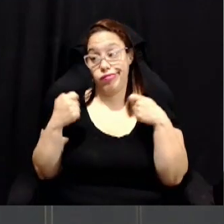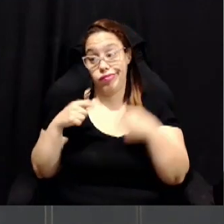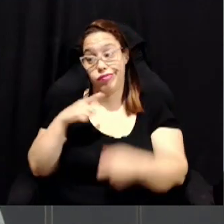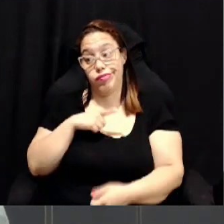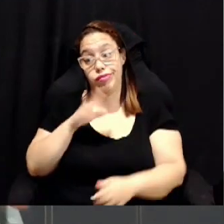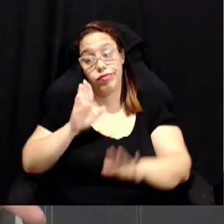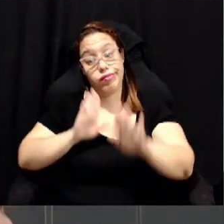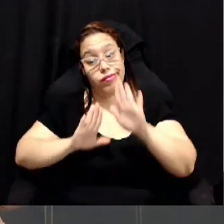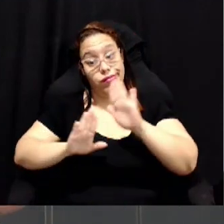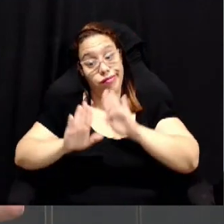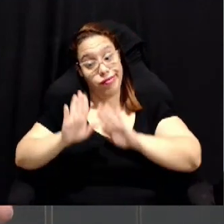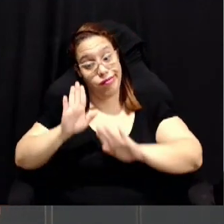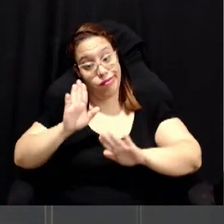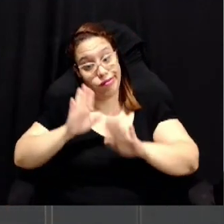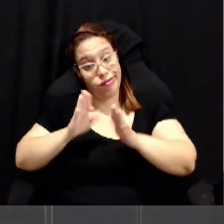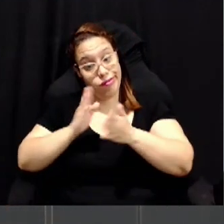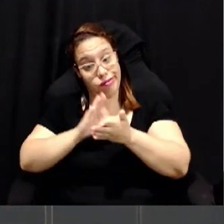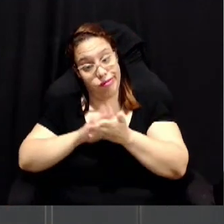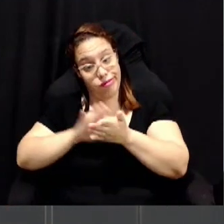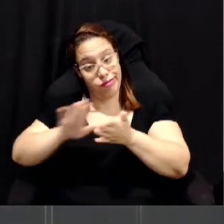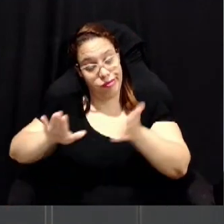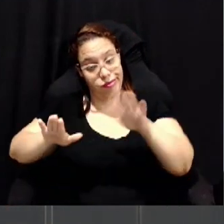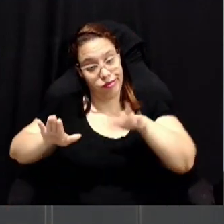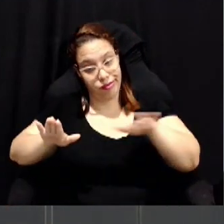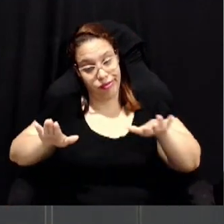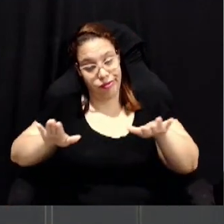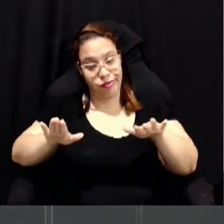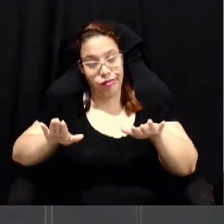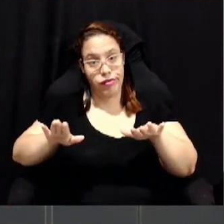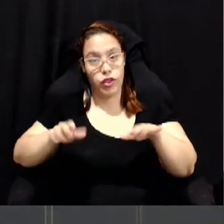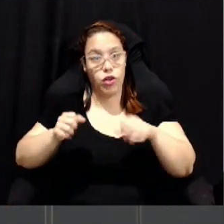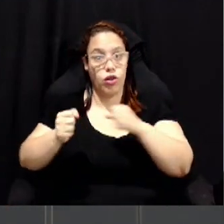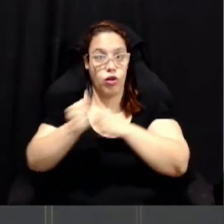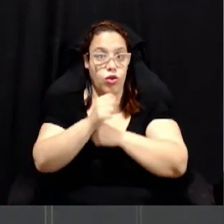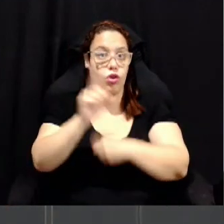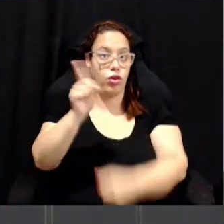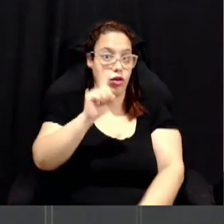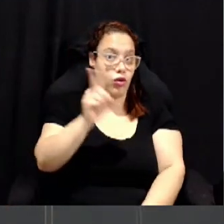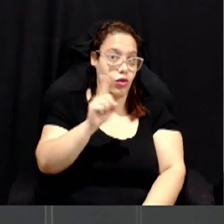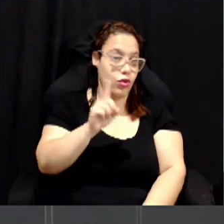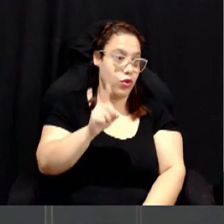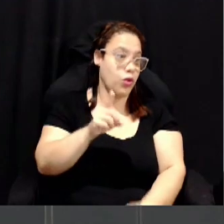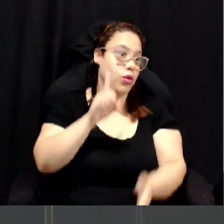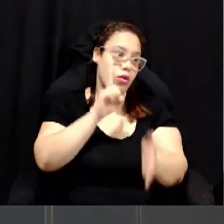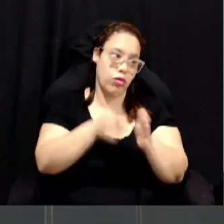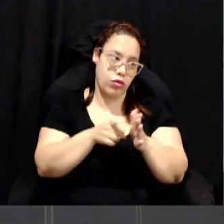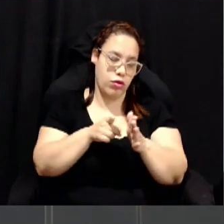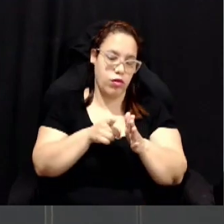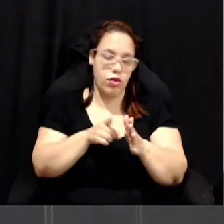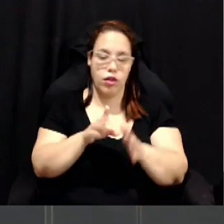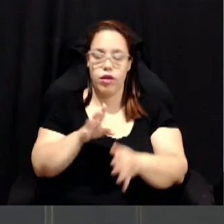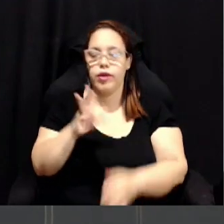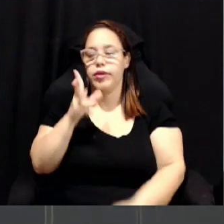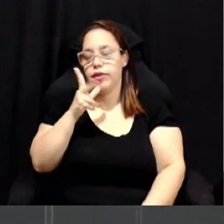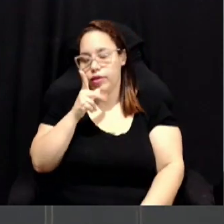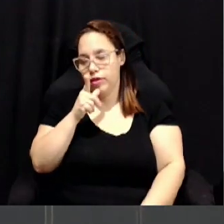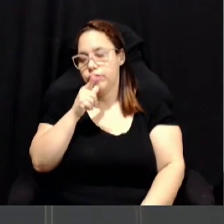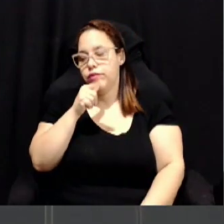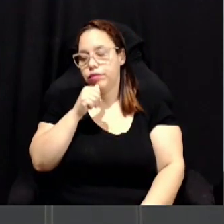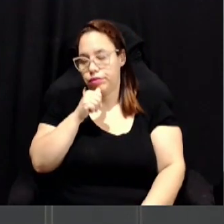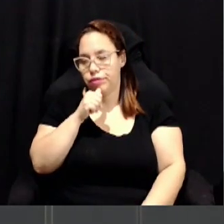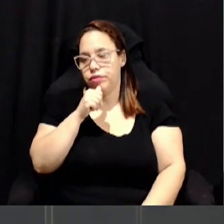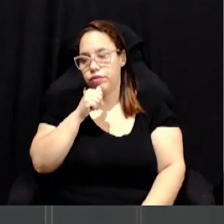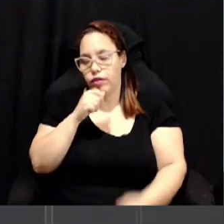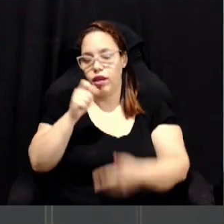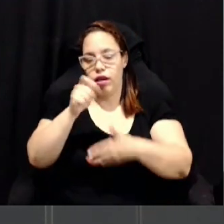né, e descartar outras condições. Então, não estou defendendo aqui o diagnóstico, mas demora, às vezes, por essas razões, porque a